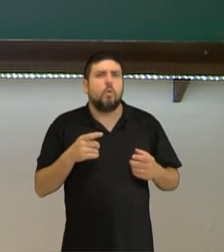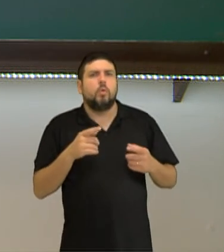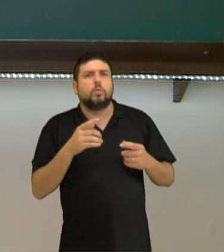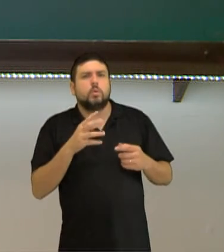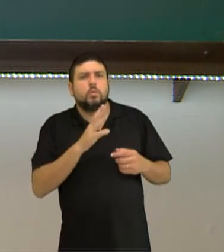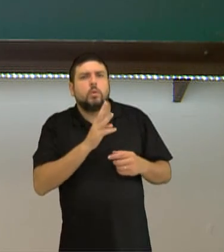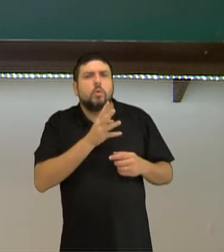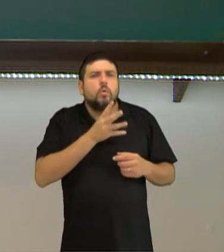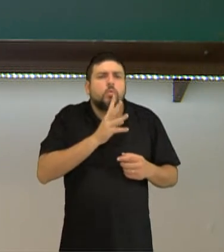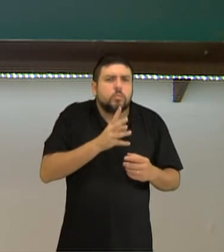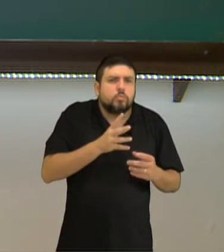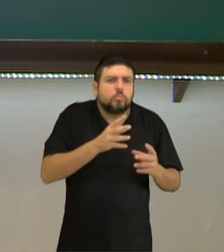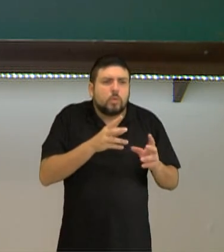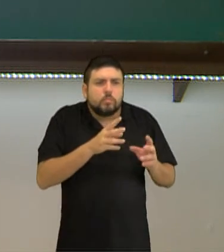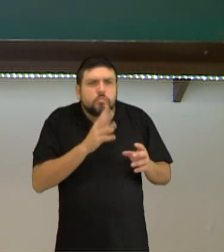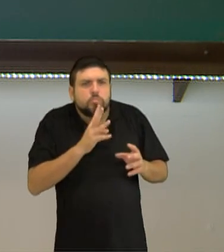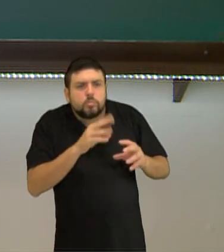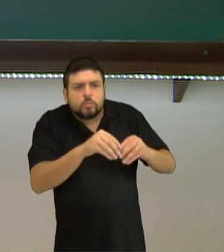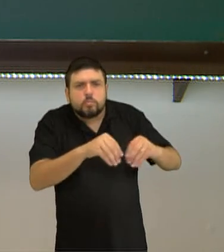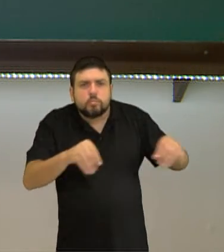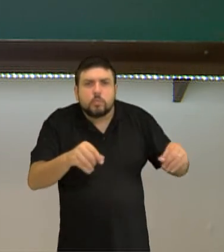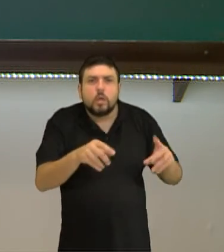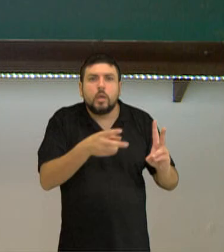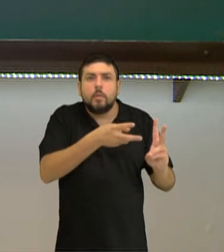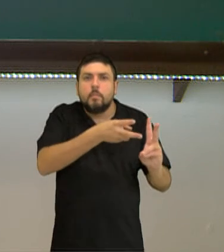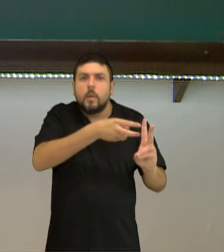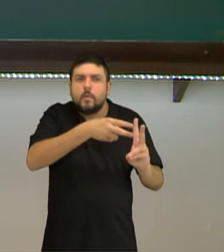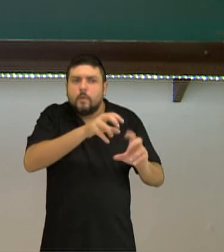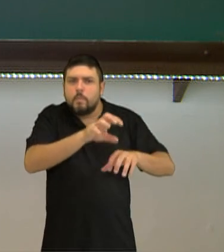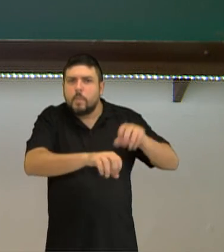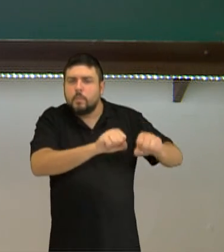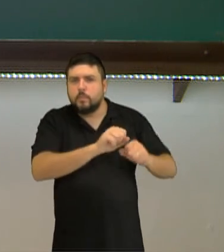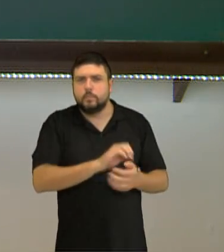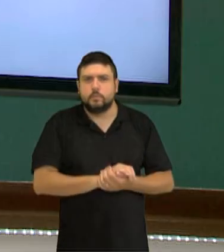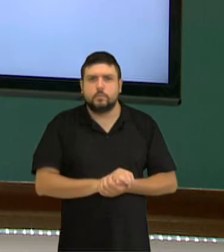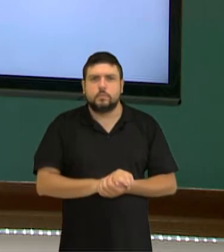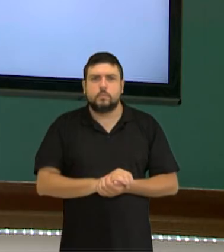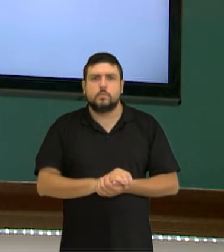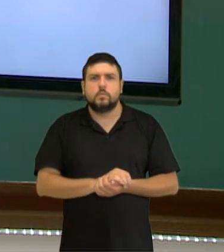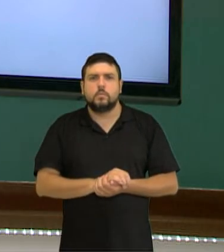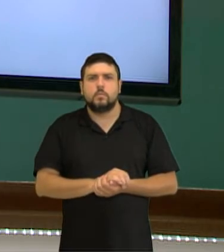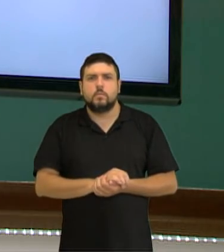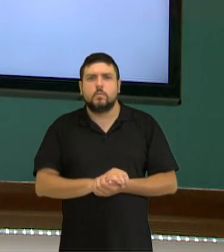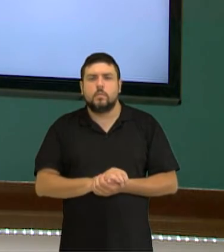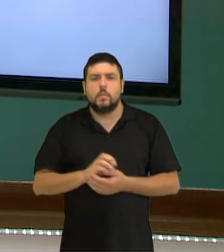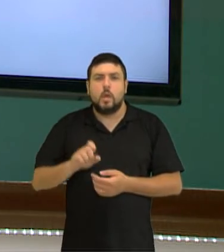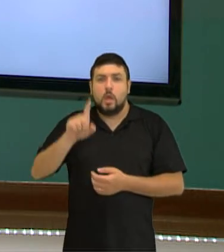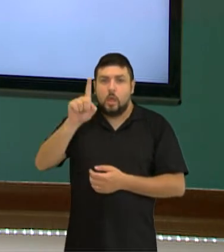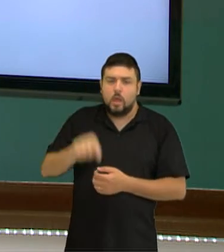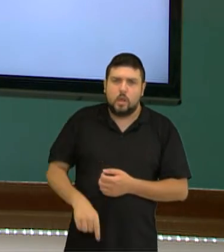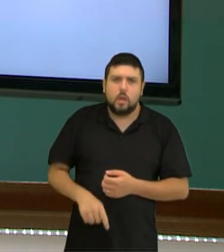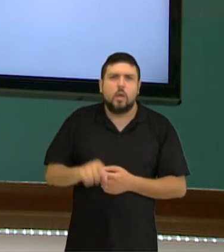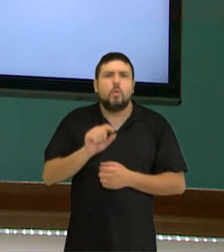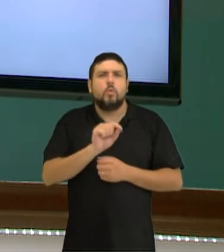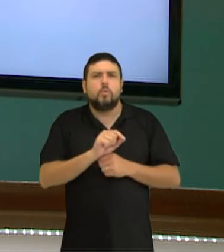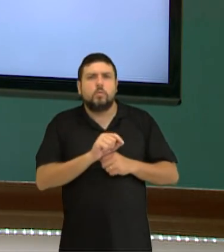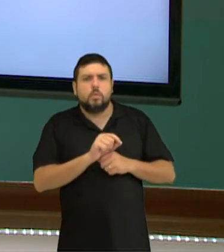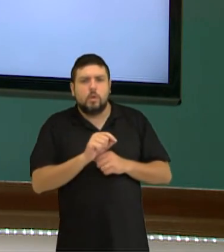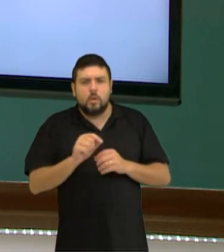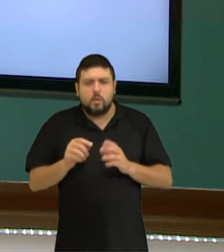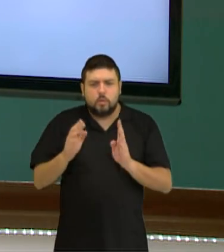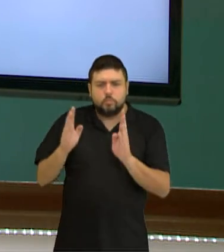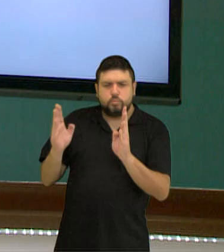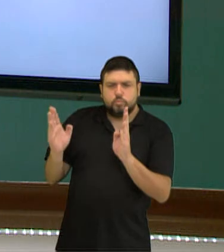captura de indígenas e de negros fugidos, né? Responsável pela ocupação do território brasileiro para além da linha